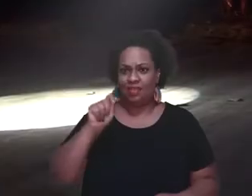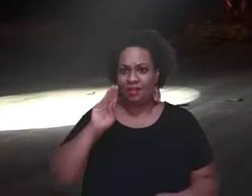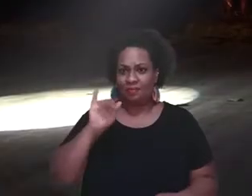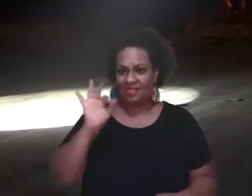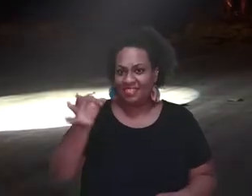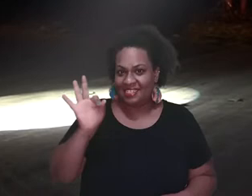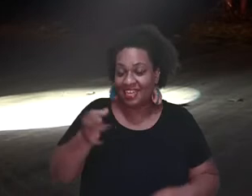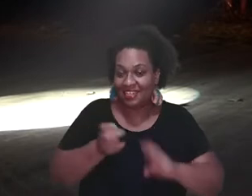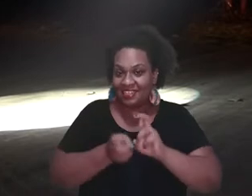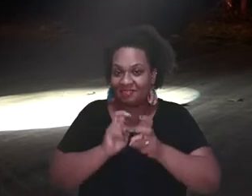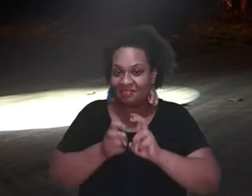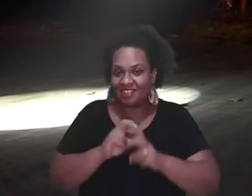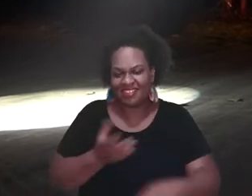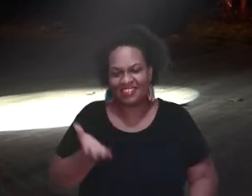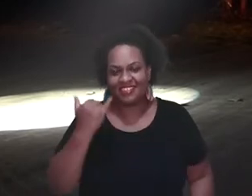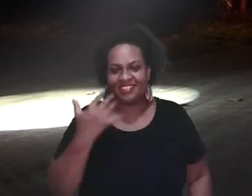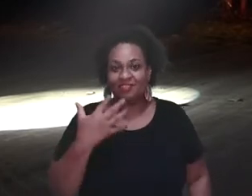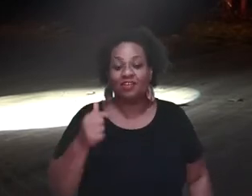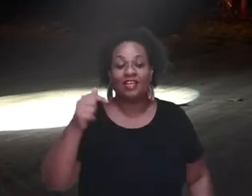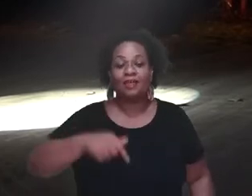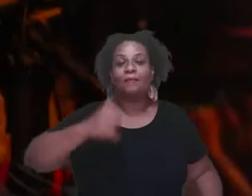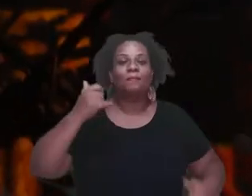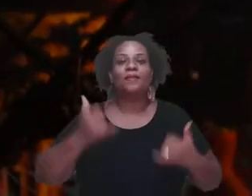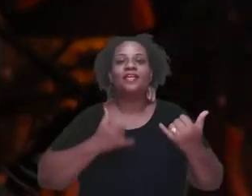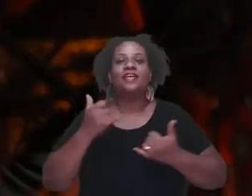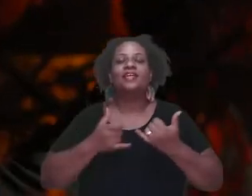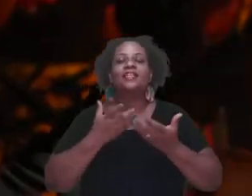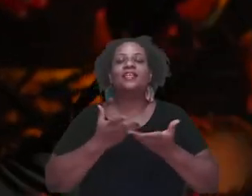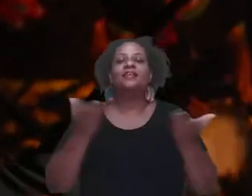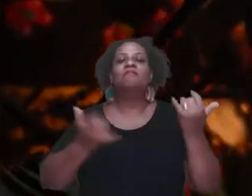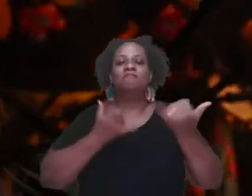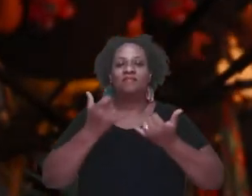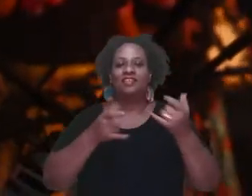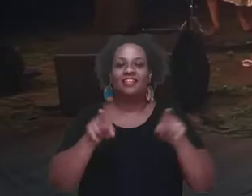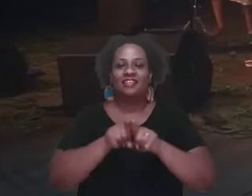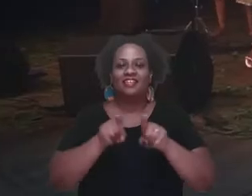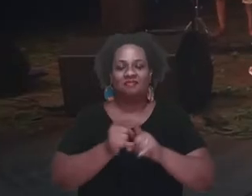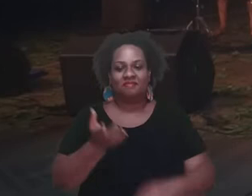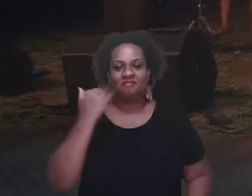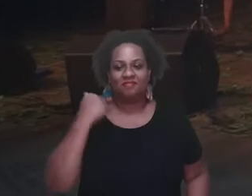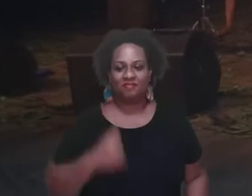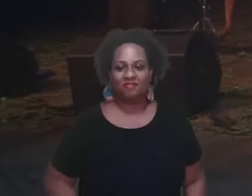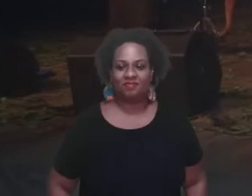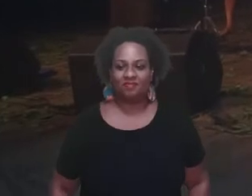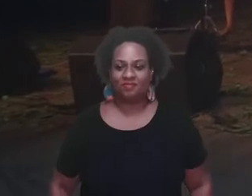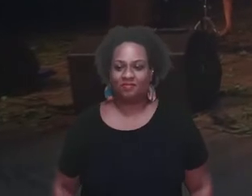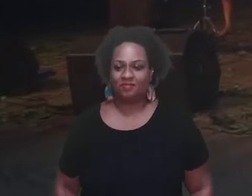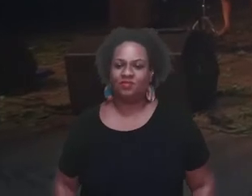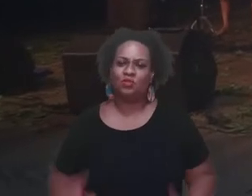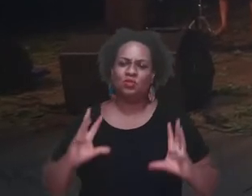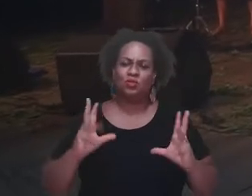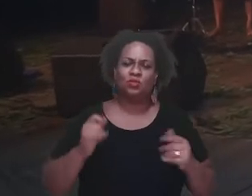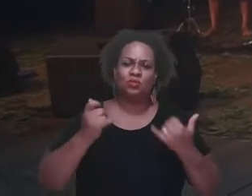Gabi Ah mas vou mandar eles ajeitar aqui para fazer a brincadeira fazer vocês brincarem Itapé nem todo mundo